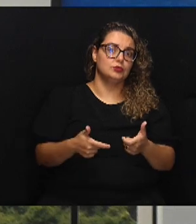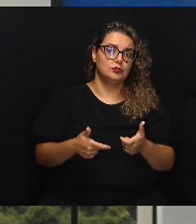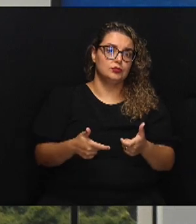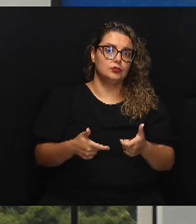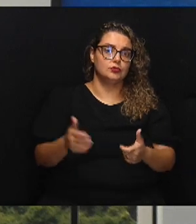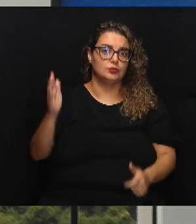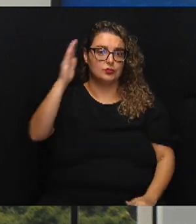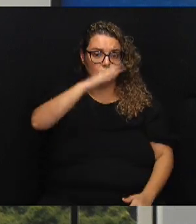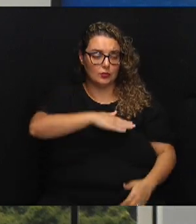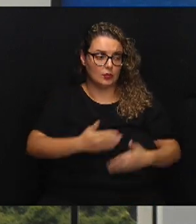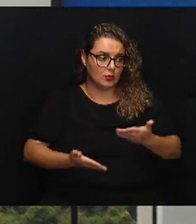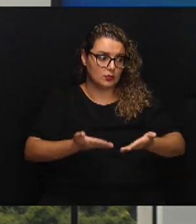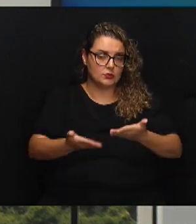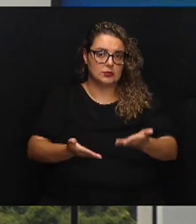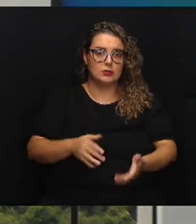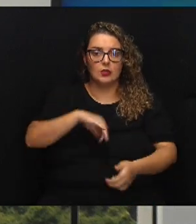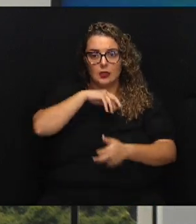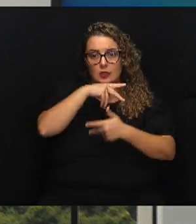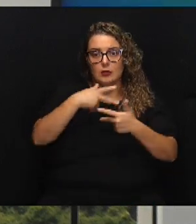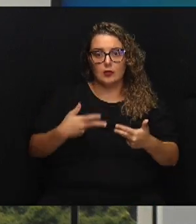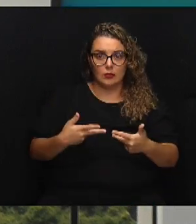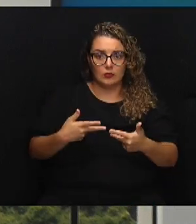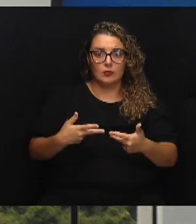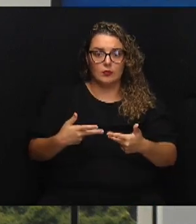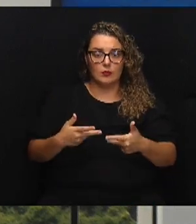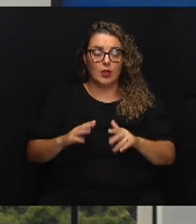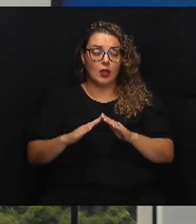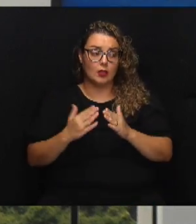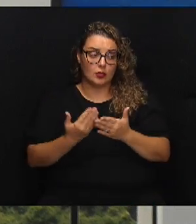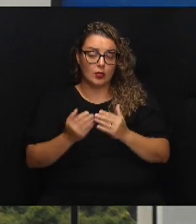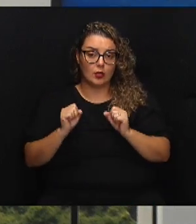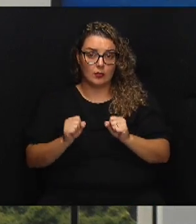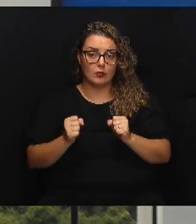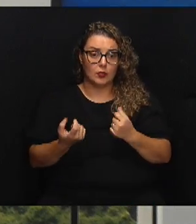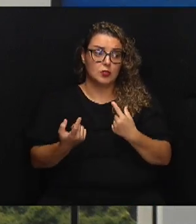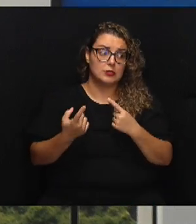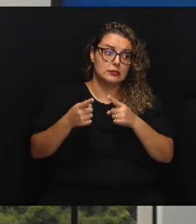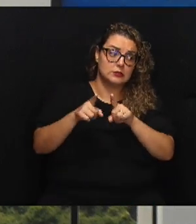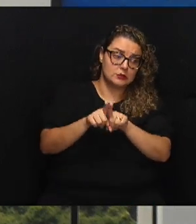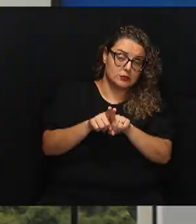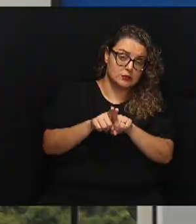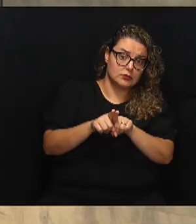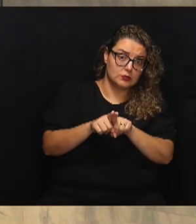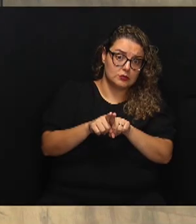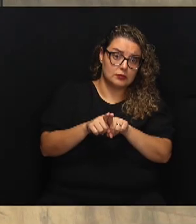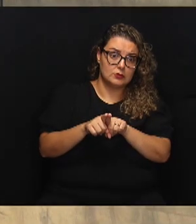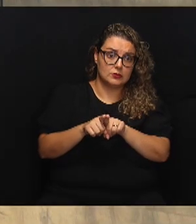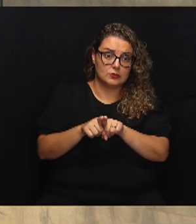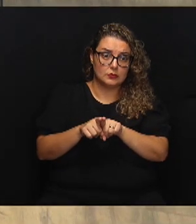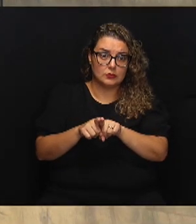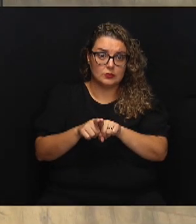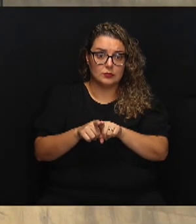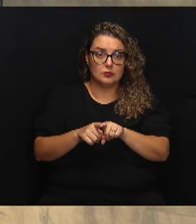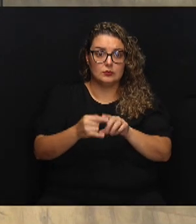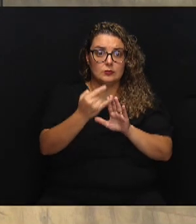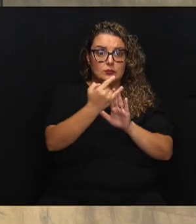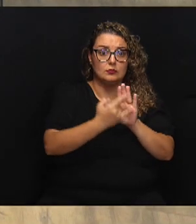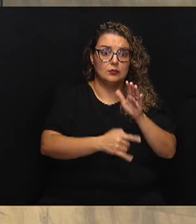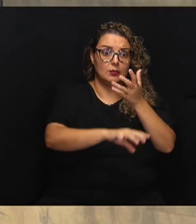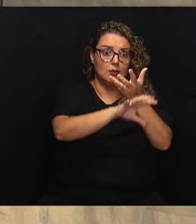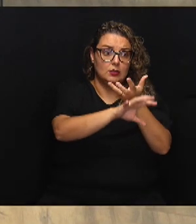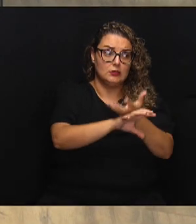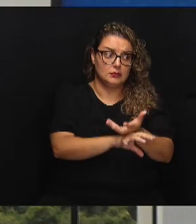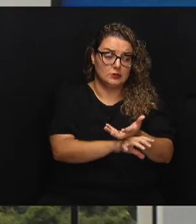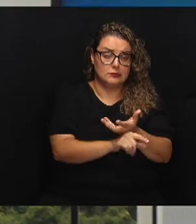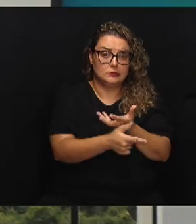de maus tratos aos animais? A escola pode ser uma aliada ou na atual grade curricular não tem muito espaço